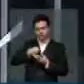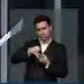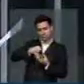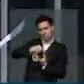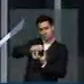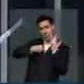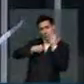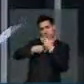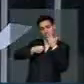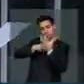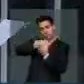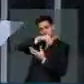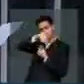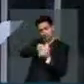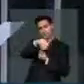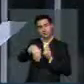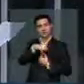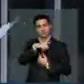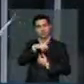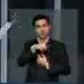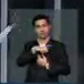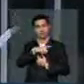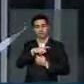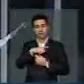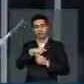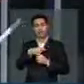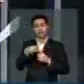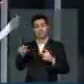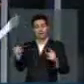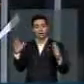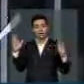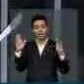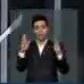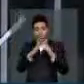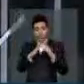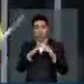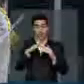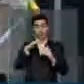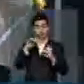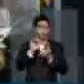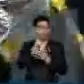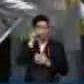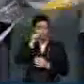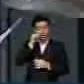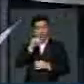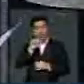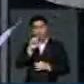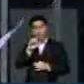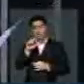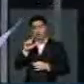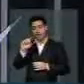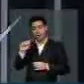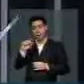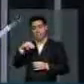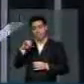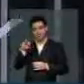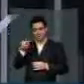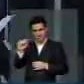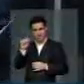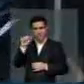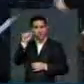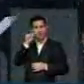ganh pão a sua família casou-se com Estela Mares uma cantora de inúmeros predicados